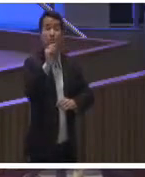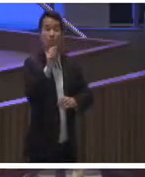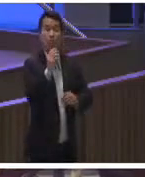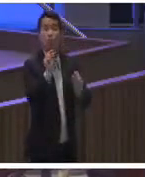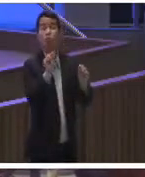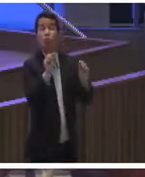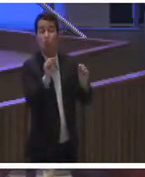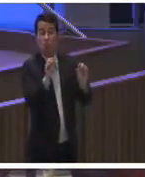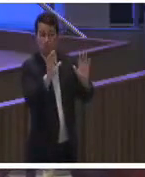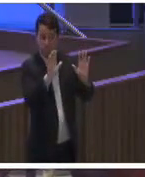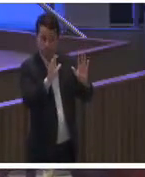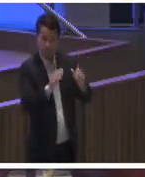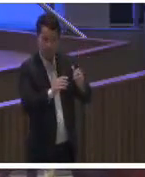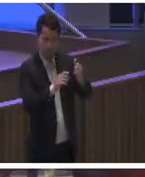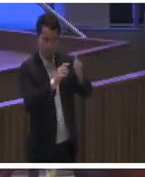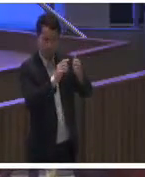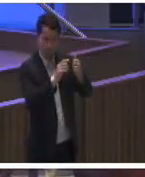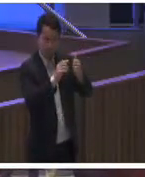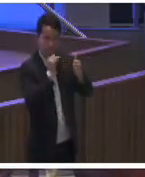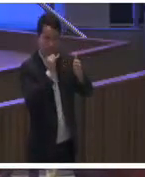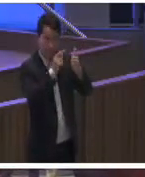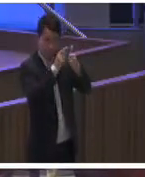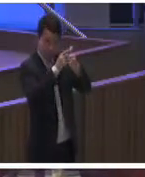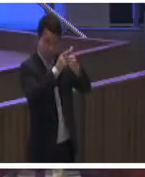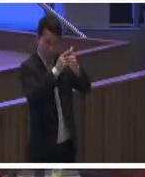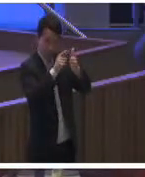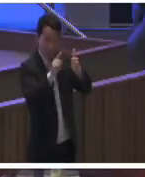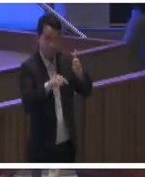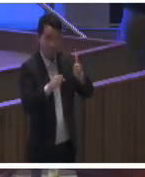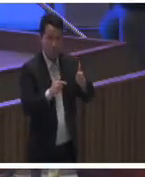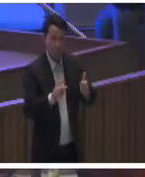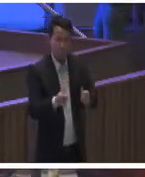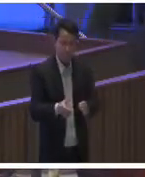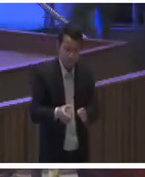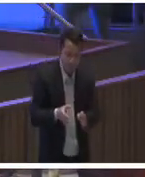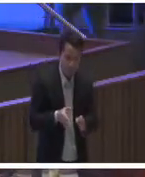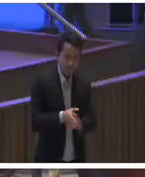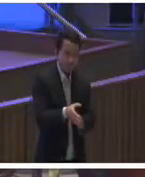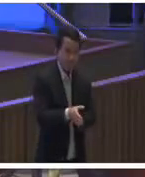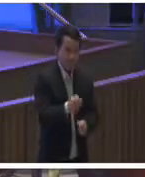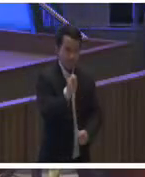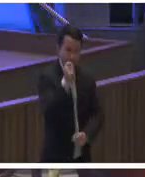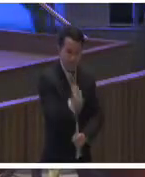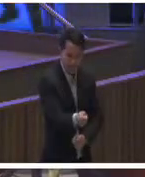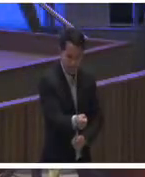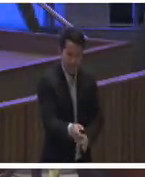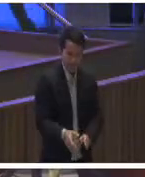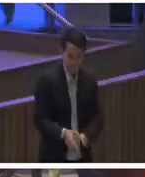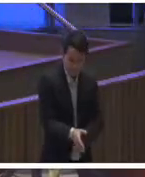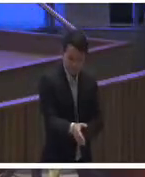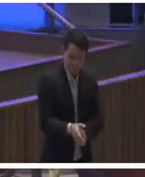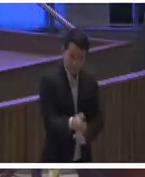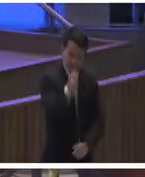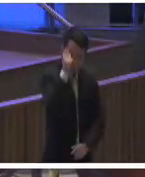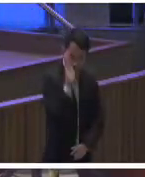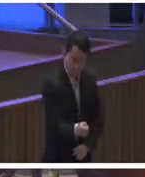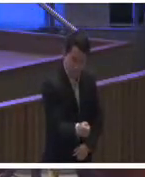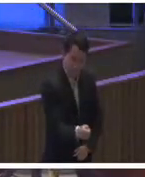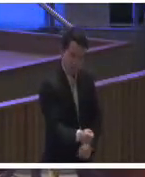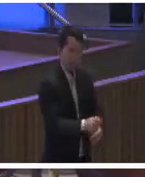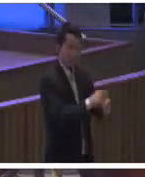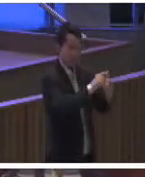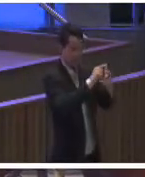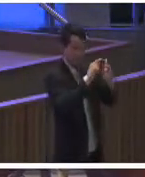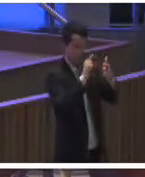A gente tem uma disciplina que é profilática, quando a gente ensina a palavra de Deus, não é? A gente tem uma disciplina que